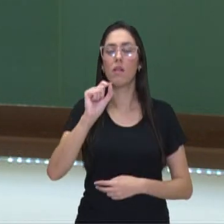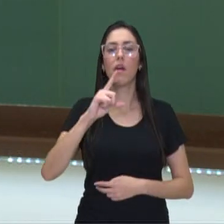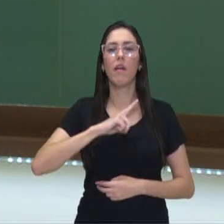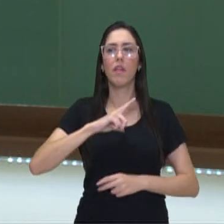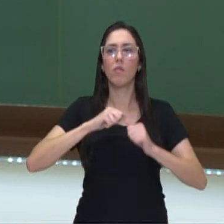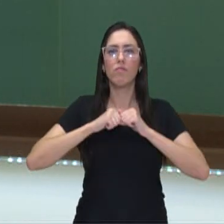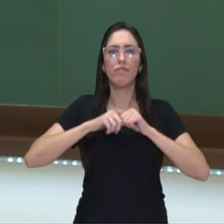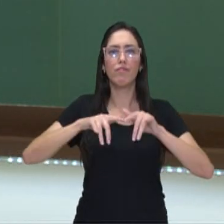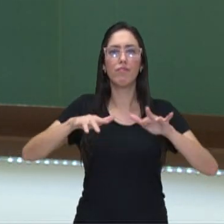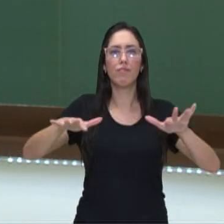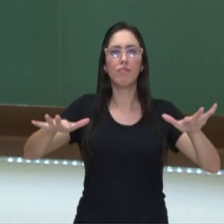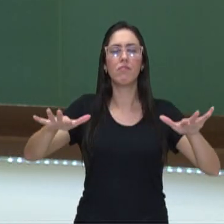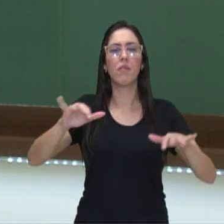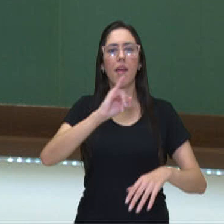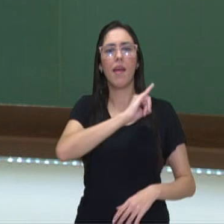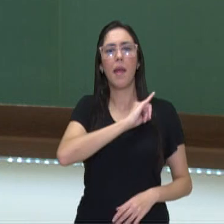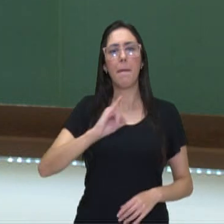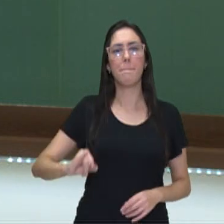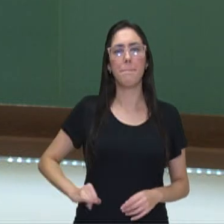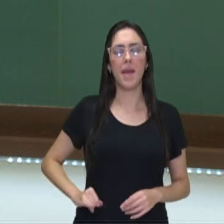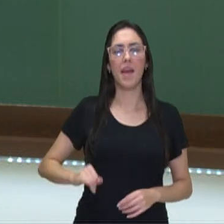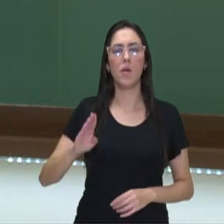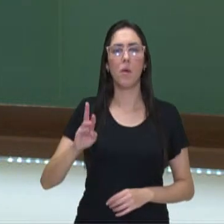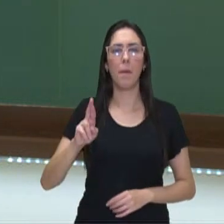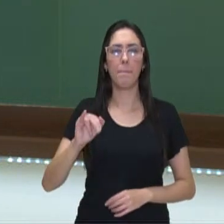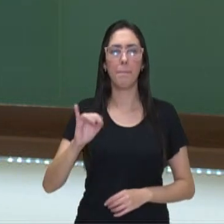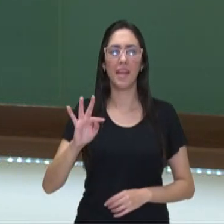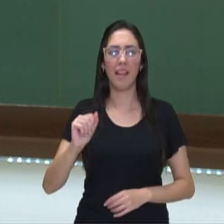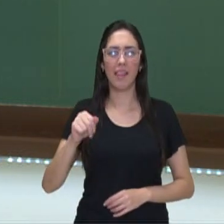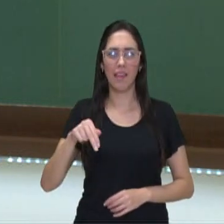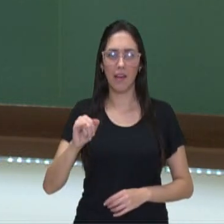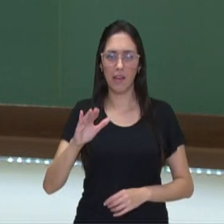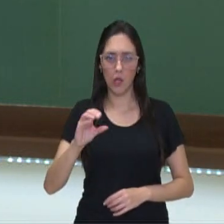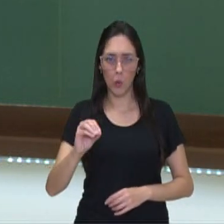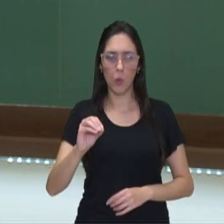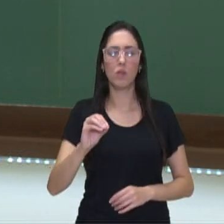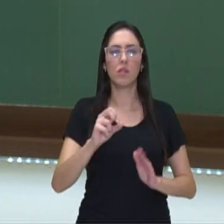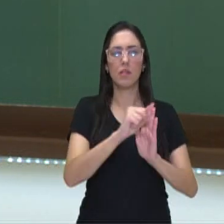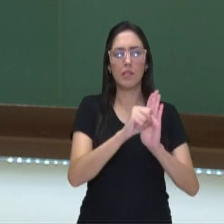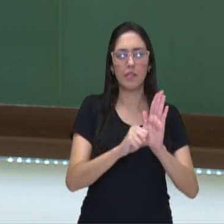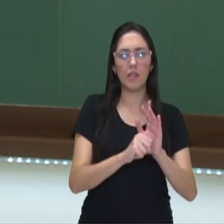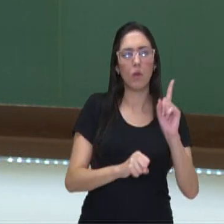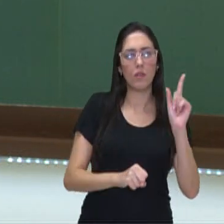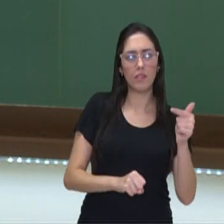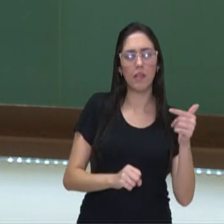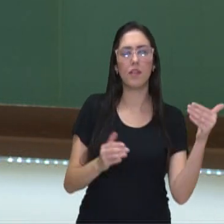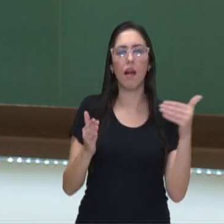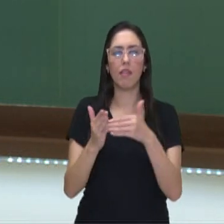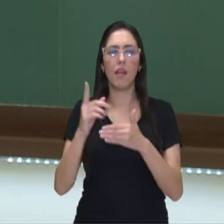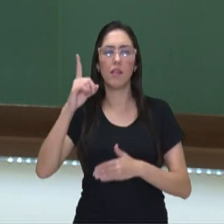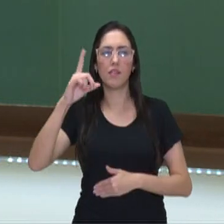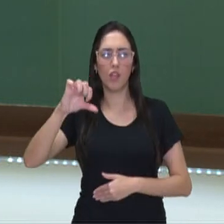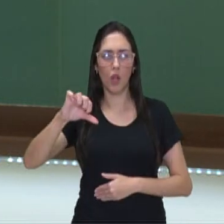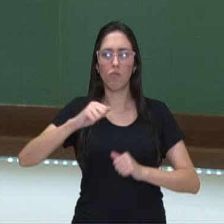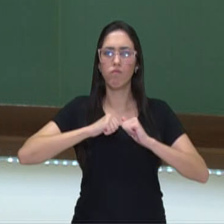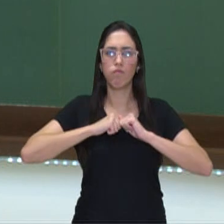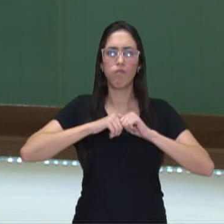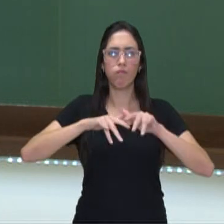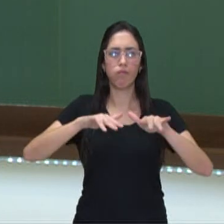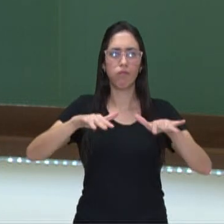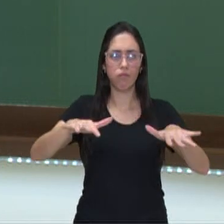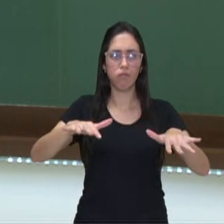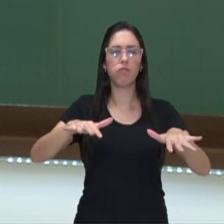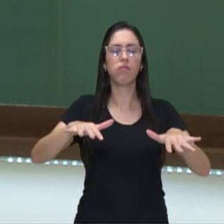Britânico, que aconteceu entre os séculos 17 e o século 19. O que aconteceu então nesse